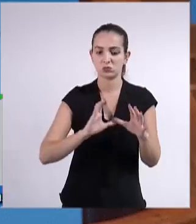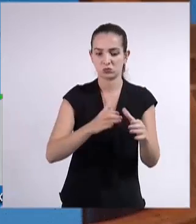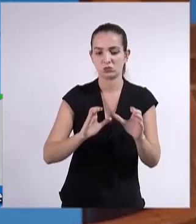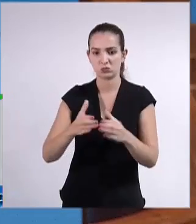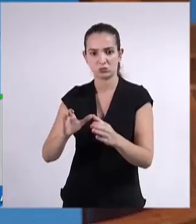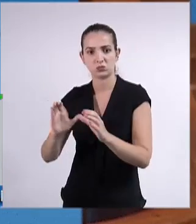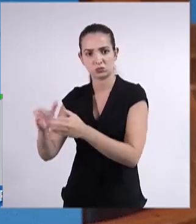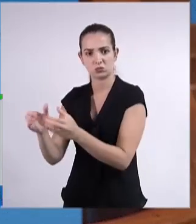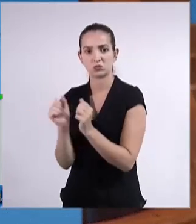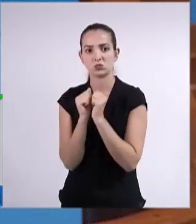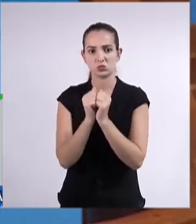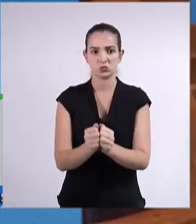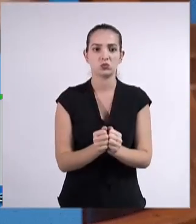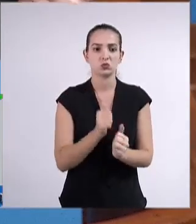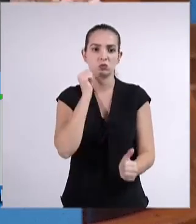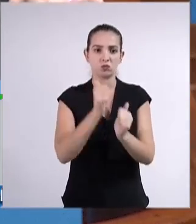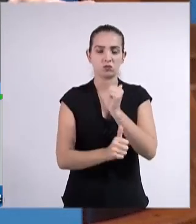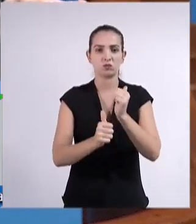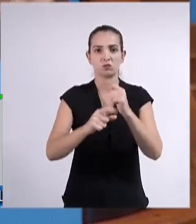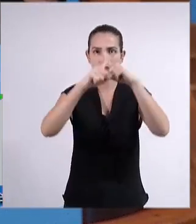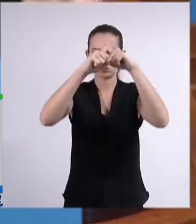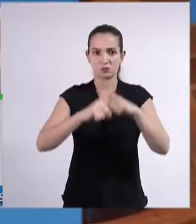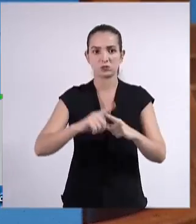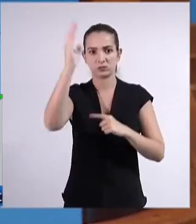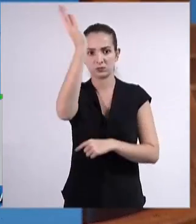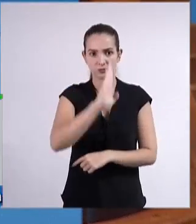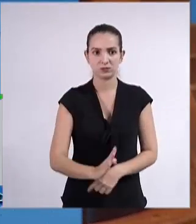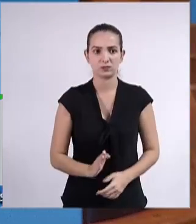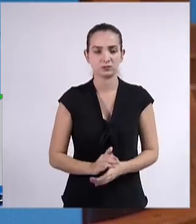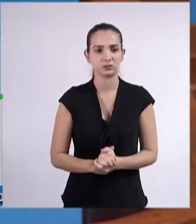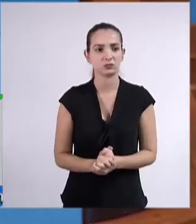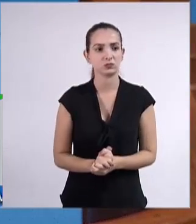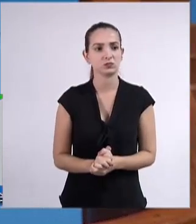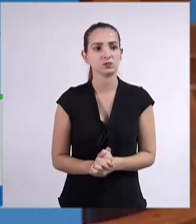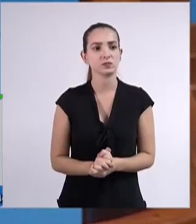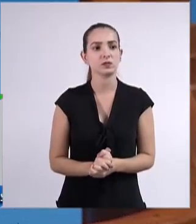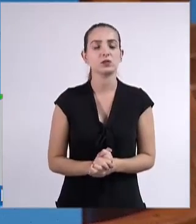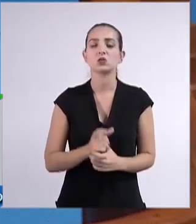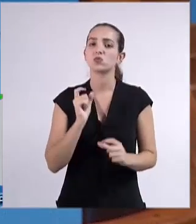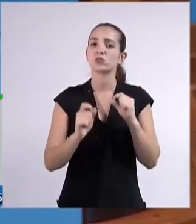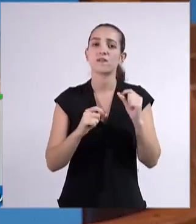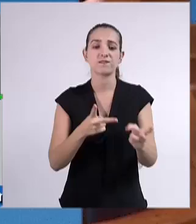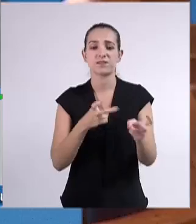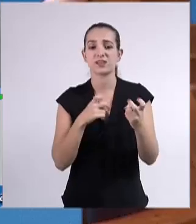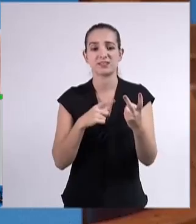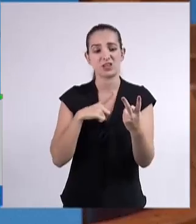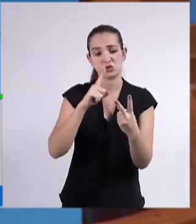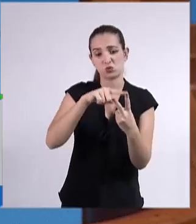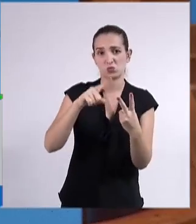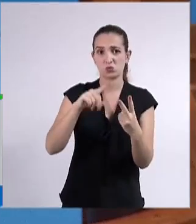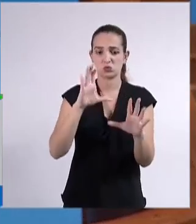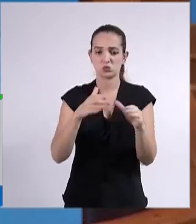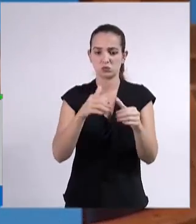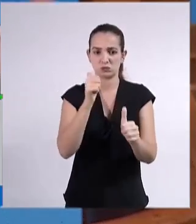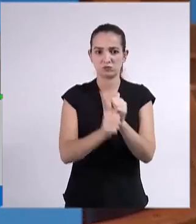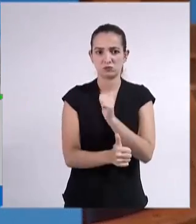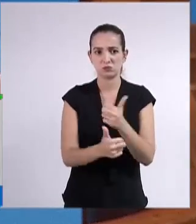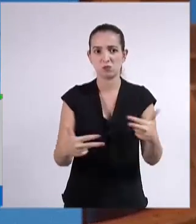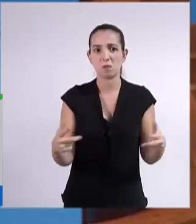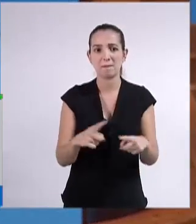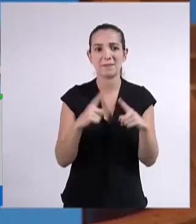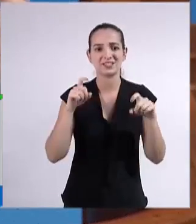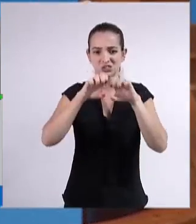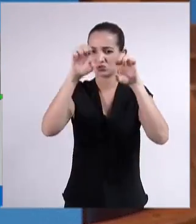equipes participando da Copa do Brasil. Aqui 2, e 2, infelizmente, sem estrutura, que não passa da primeira fase. E isso